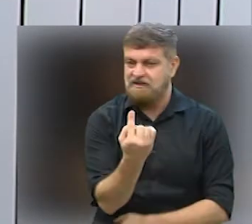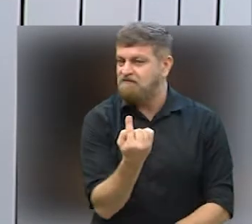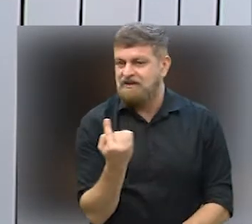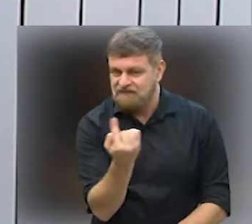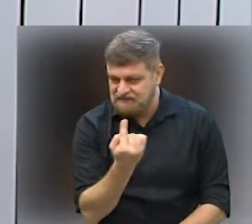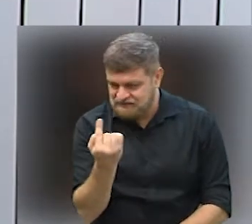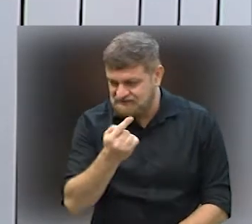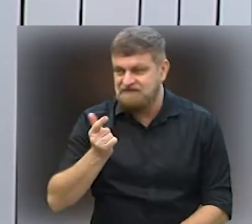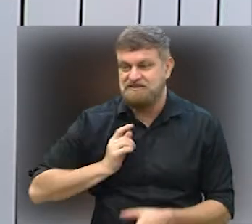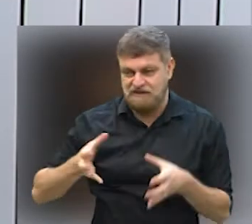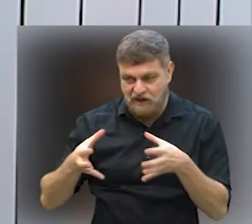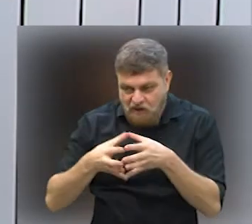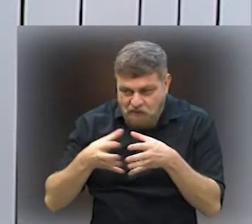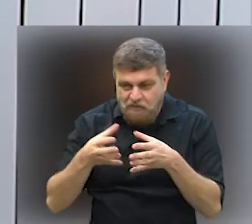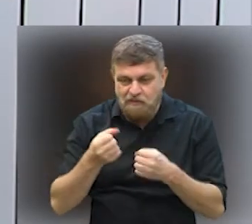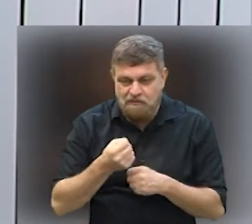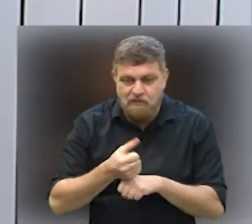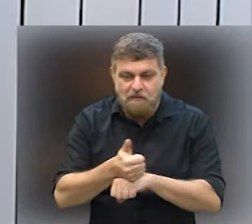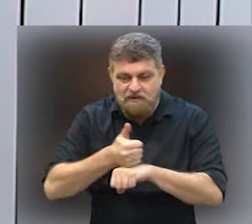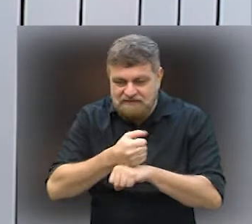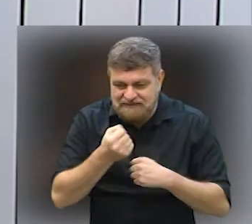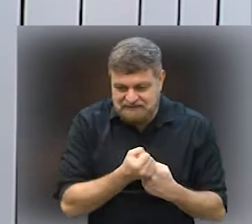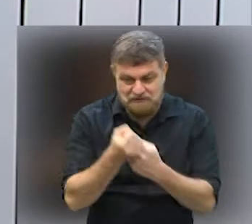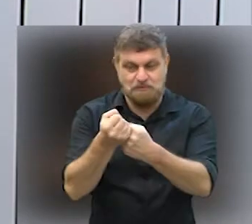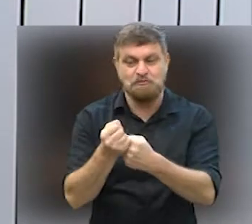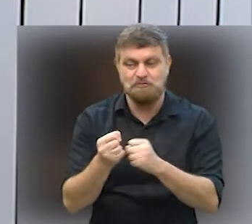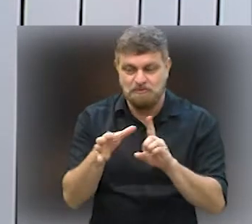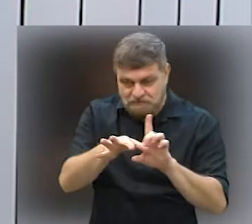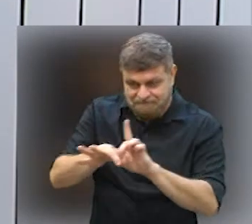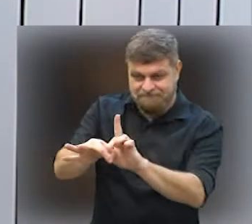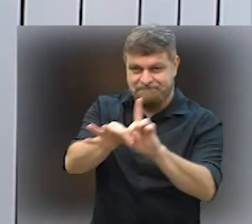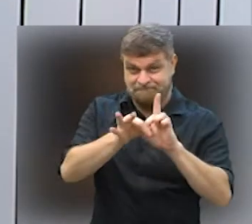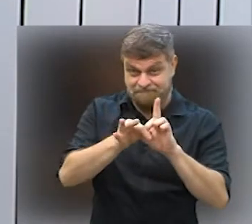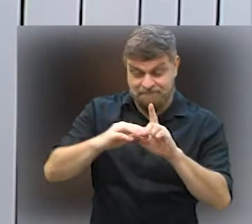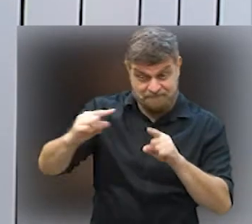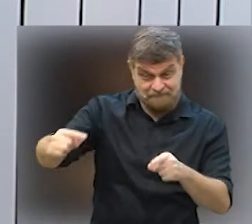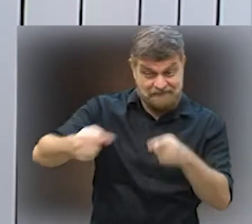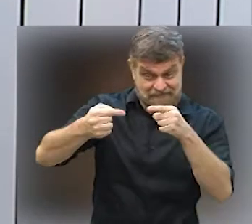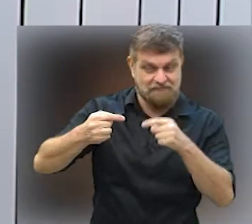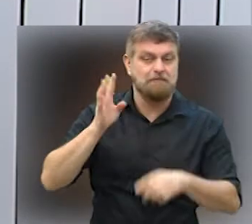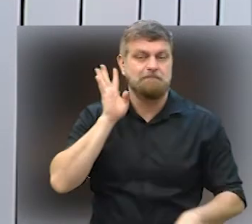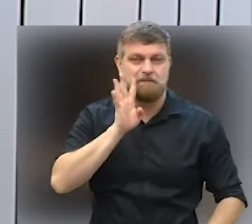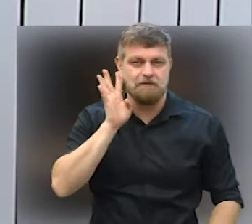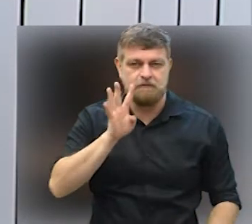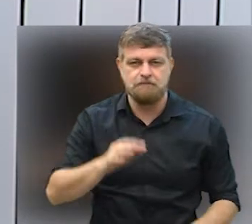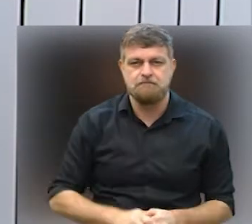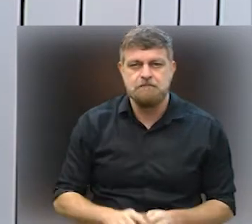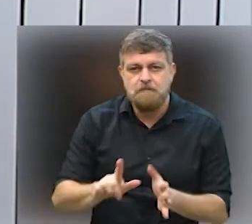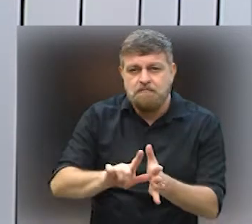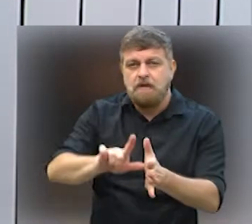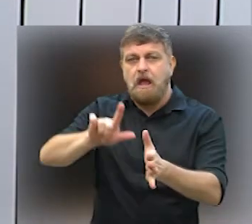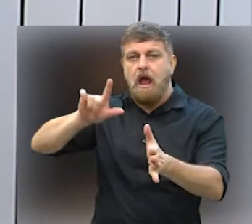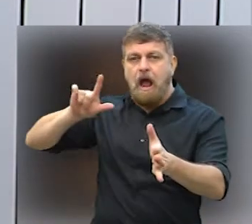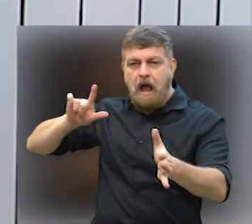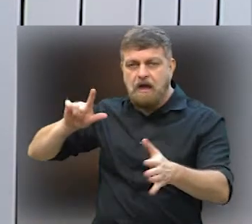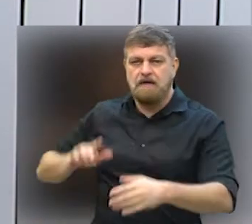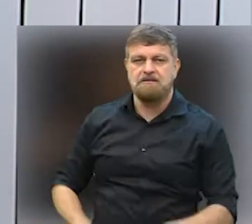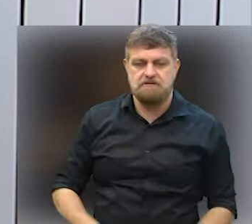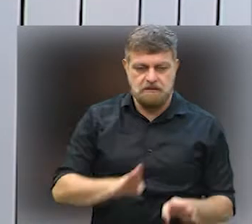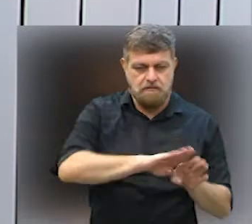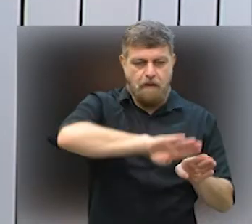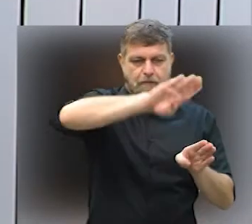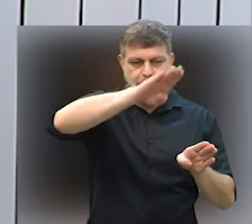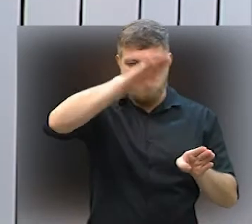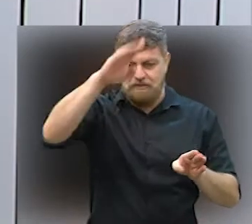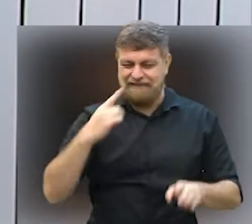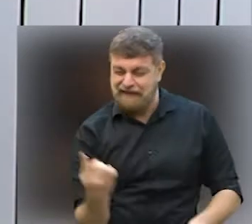estava sozinha lá não, tinha uma grande equipe lá, então foi muito bacana estes desafios. Aretha, antes desta expedição